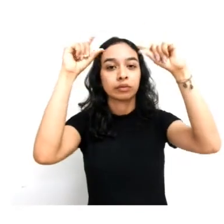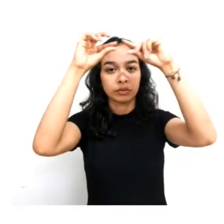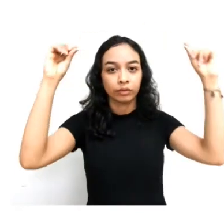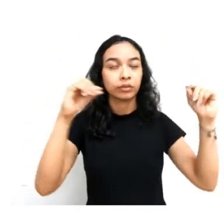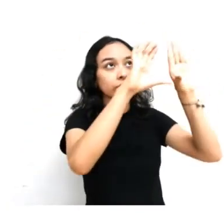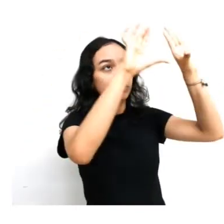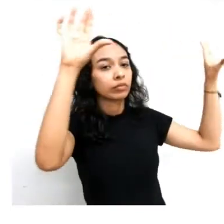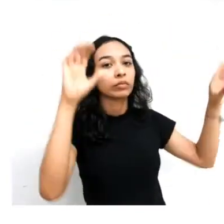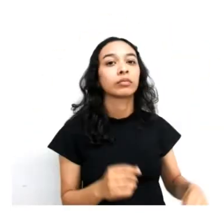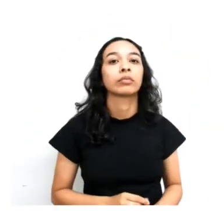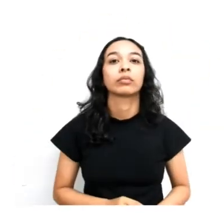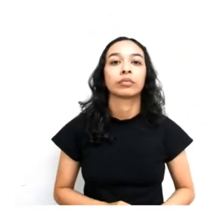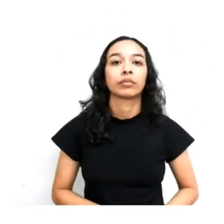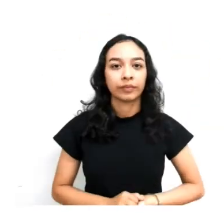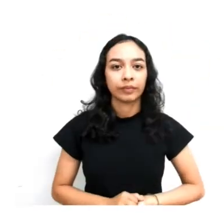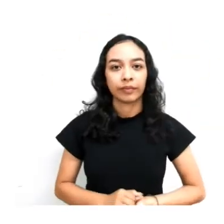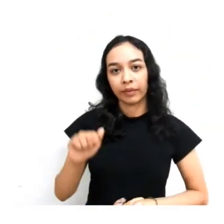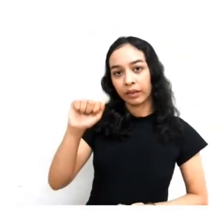céu.